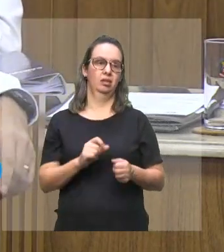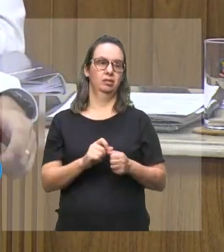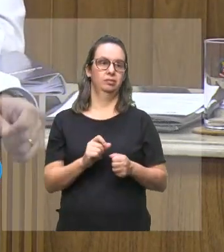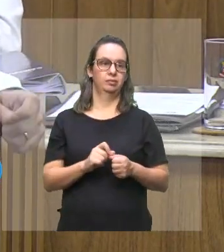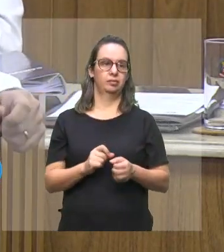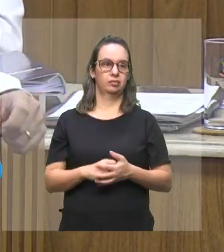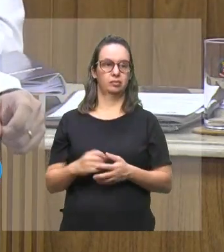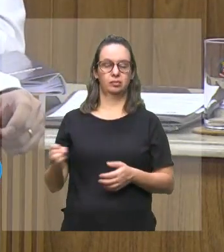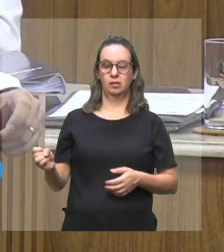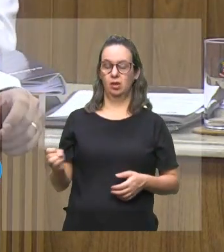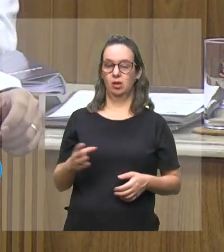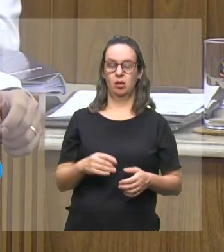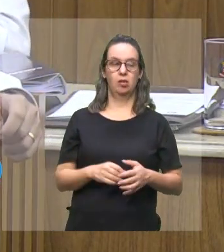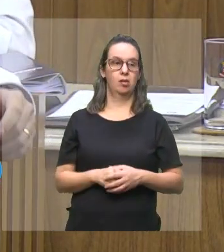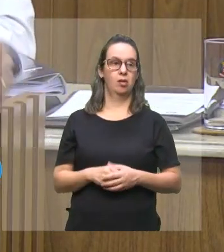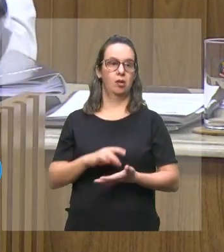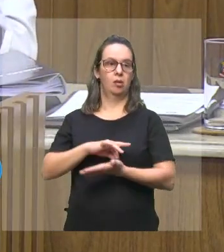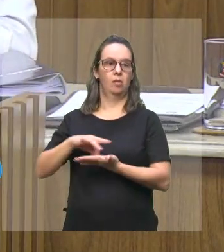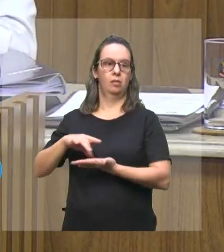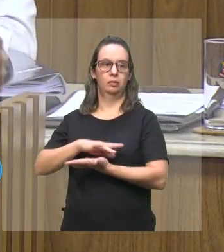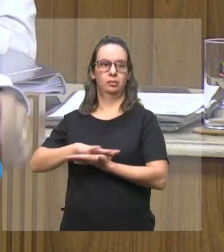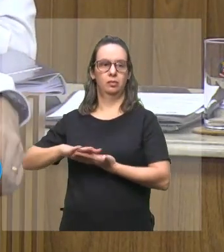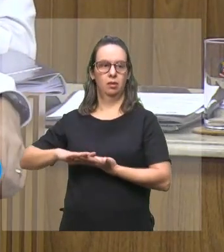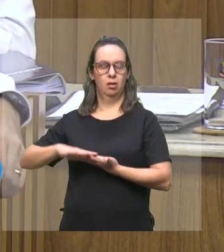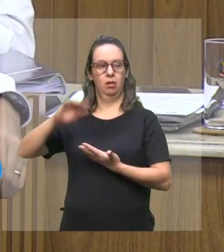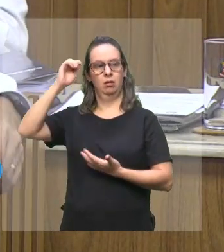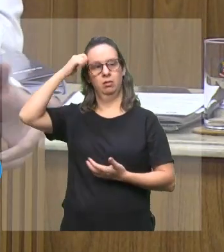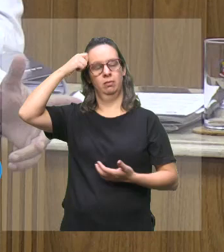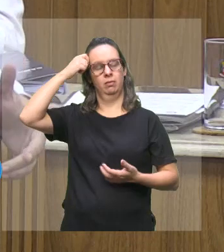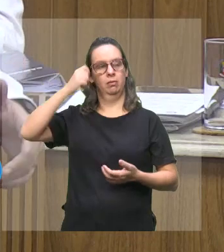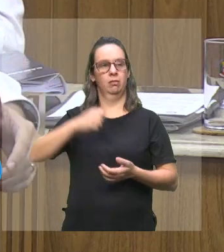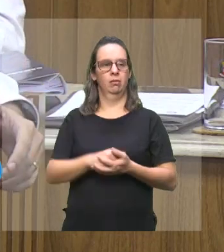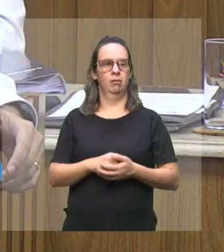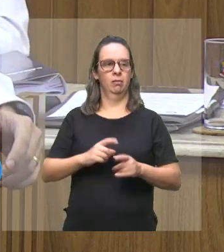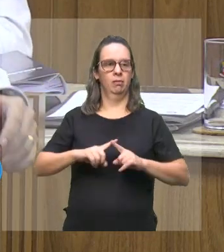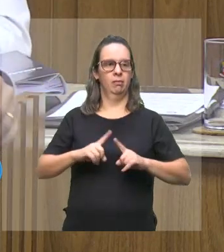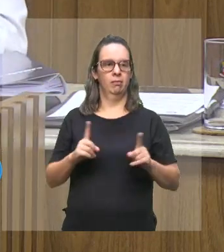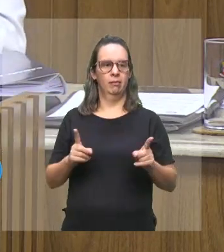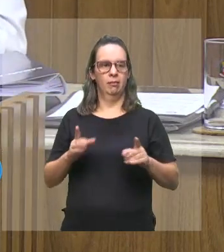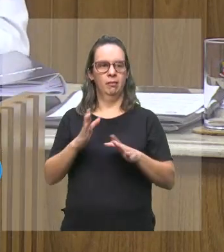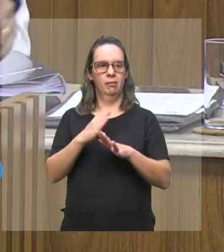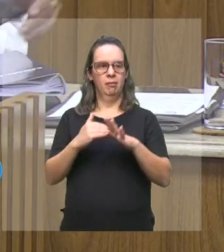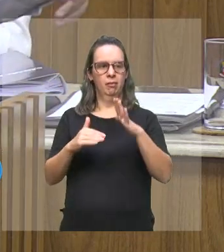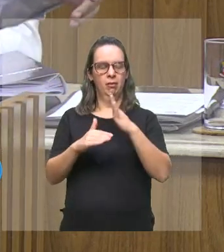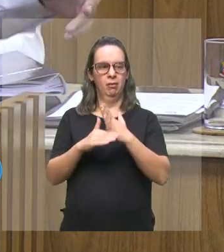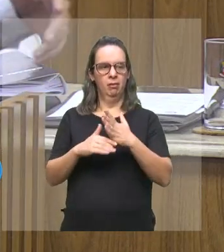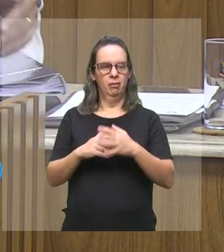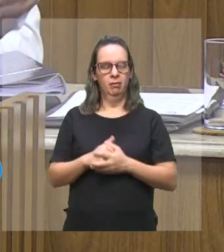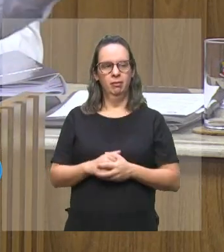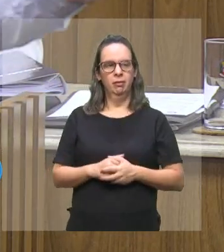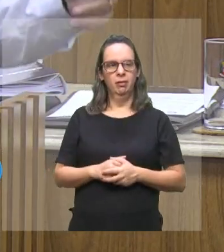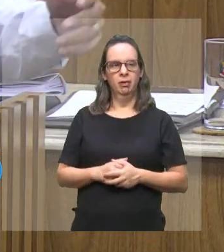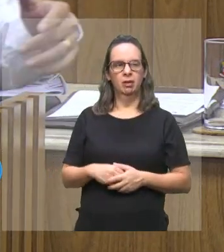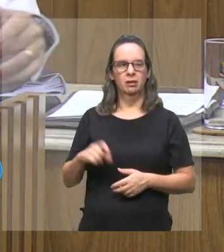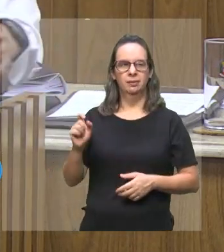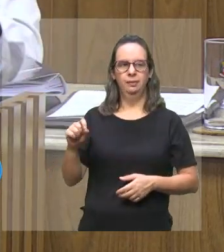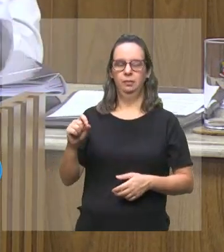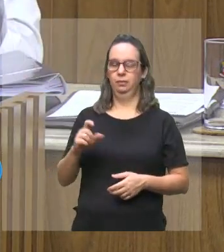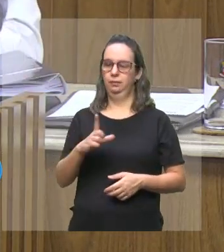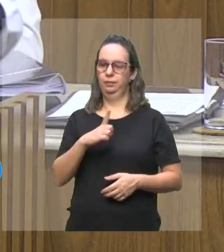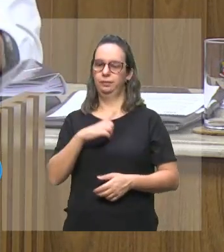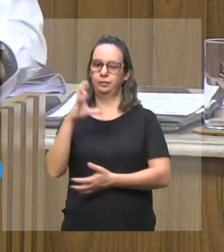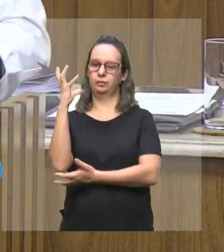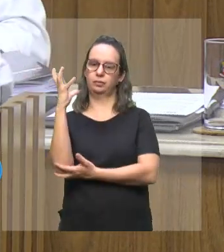novo pavimento na Praça da Bíblia. Entretanto, tudo aquilo que existe de arbusto,